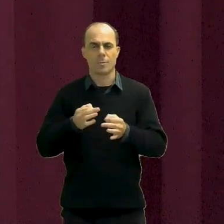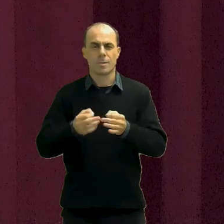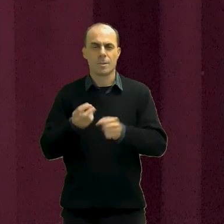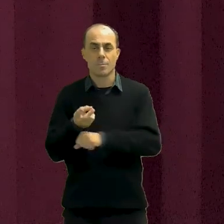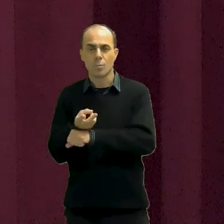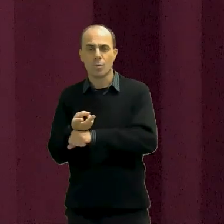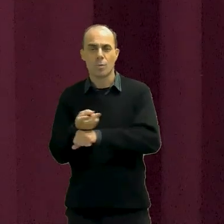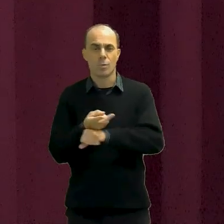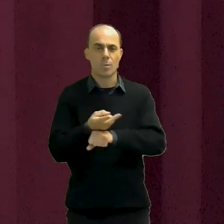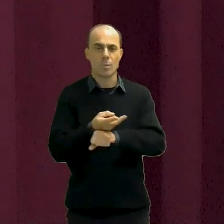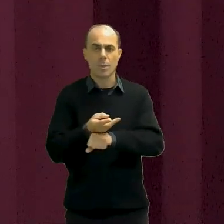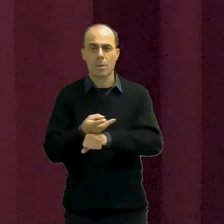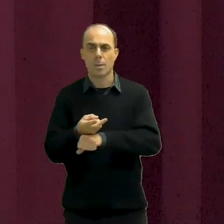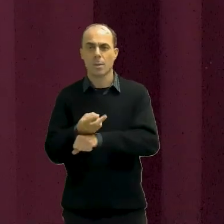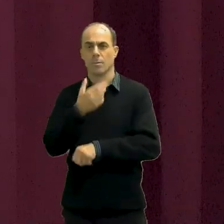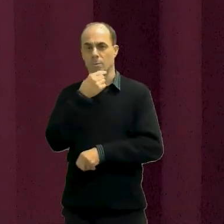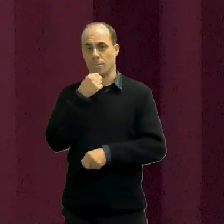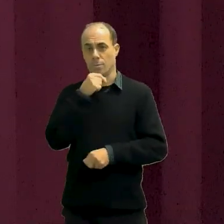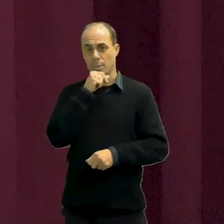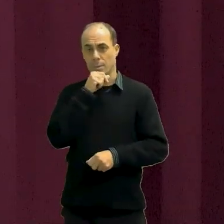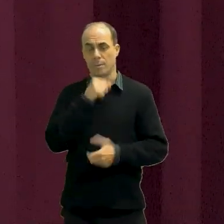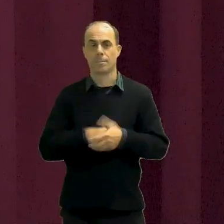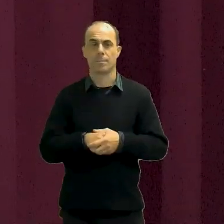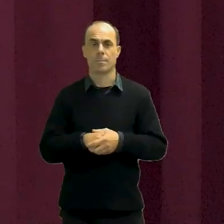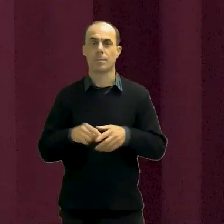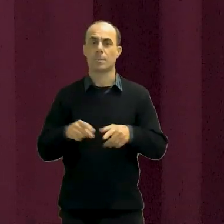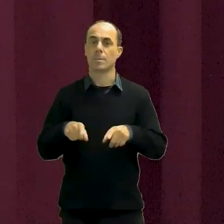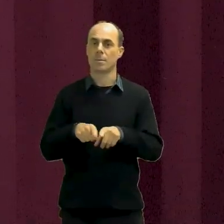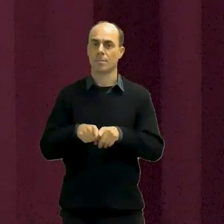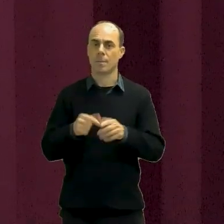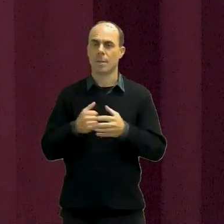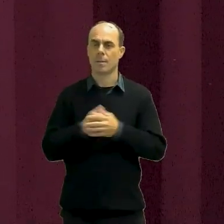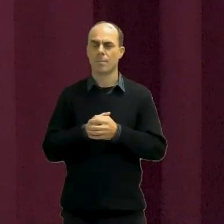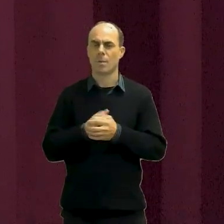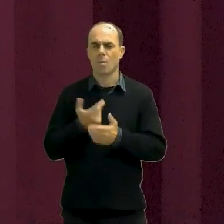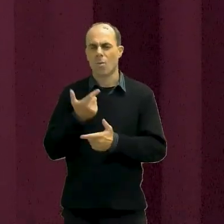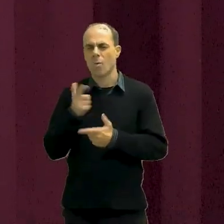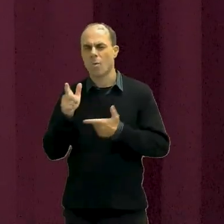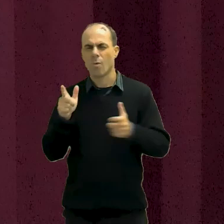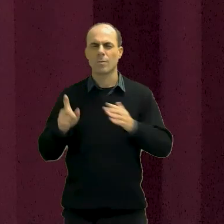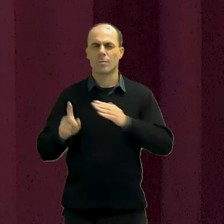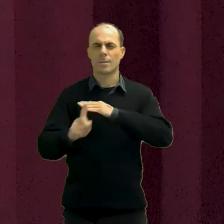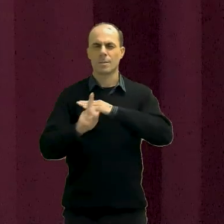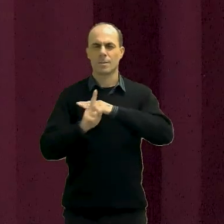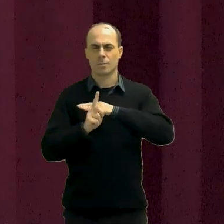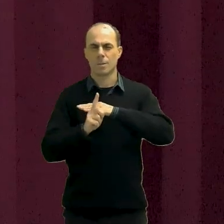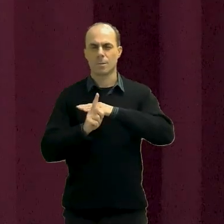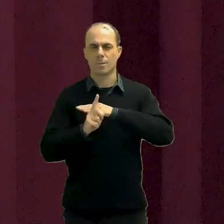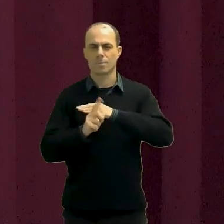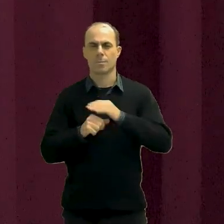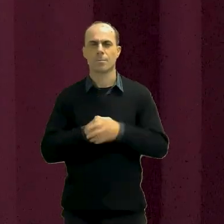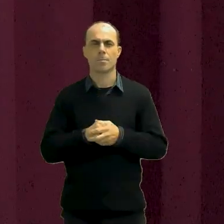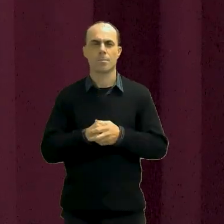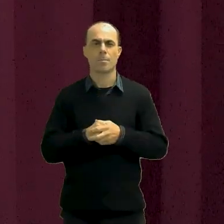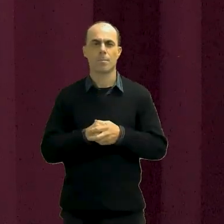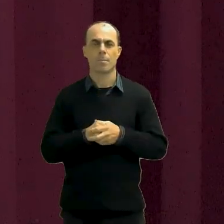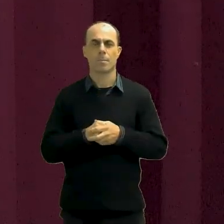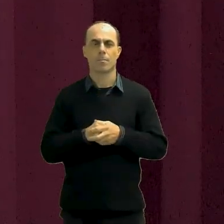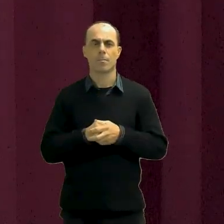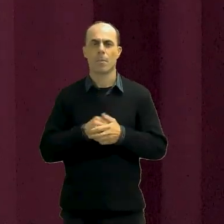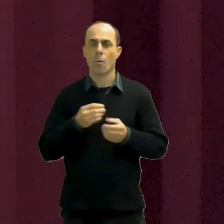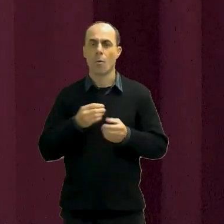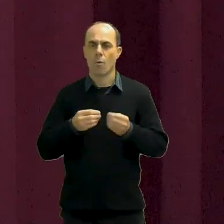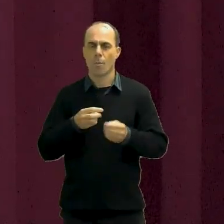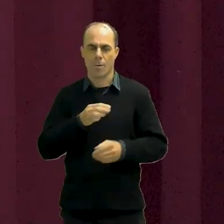função de atendimento descentralizado que é levar o Ministério Público através através da